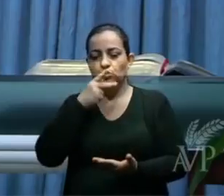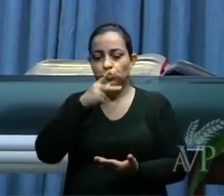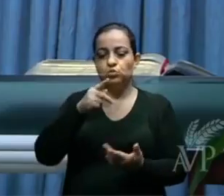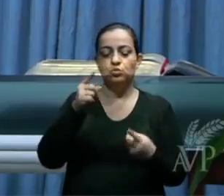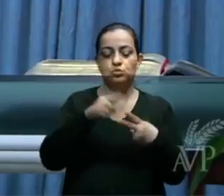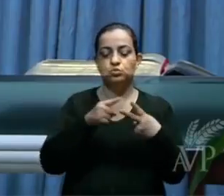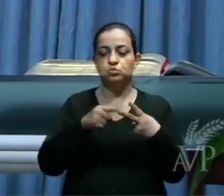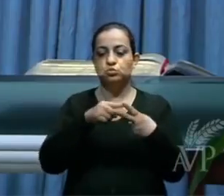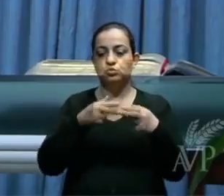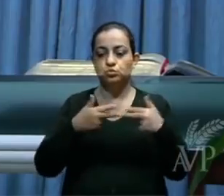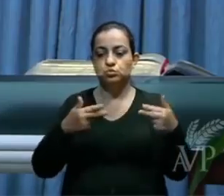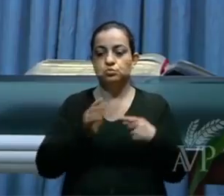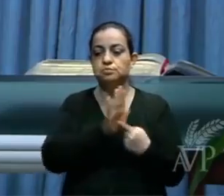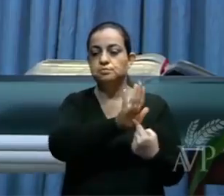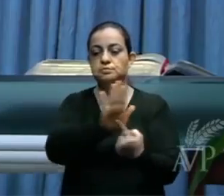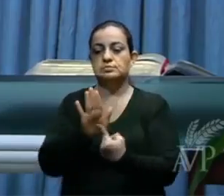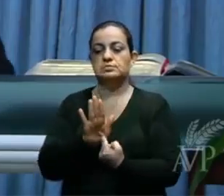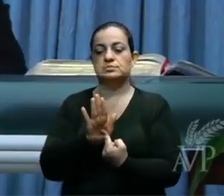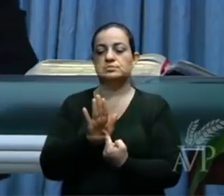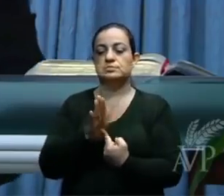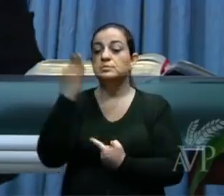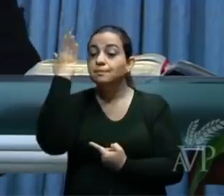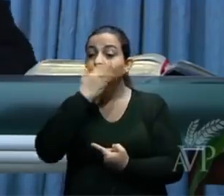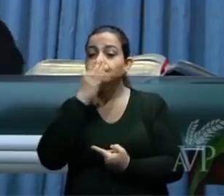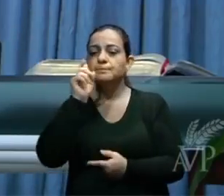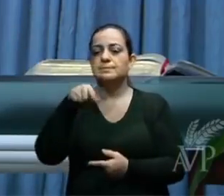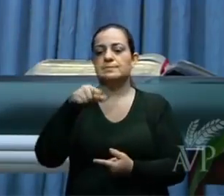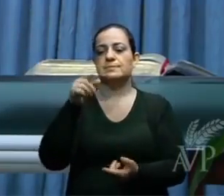dois sinais e